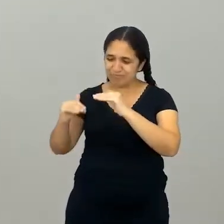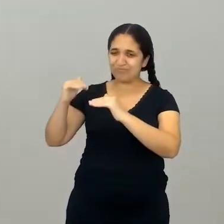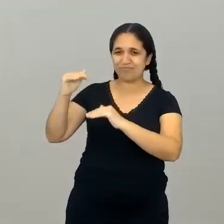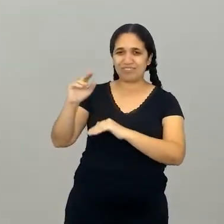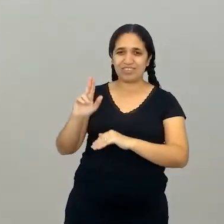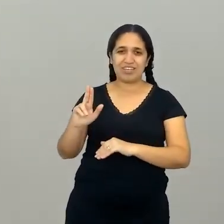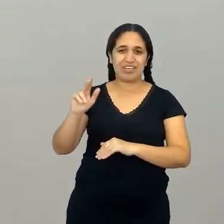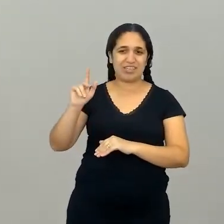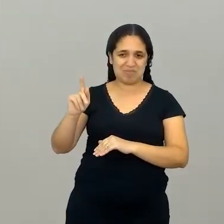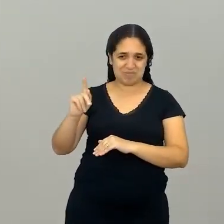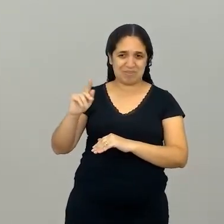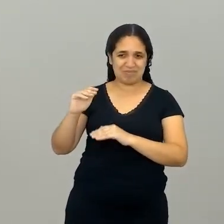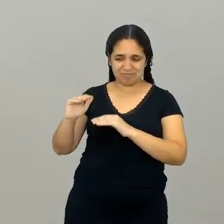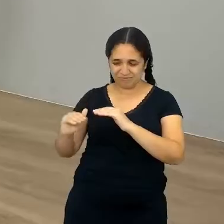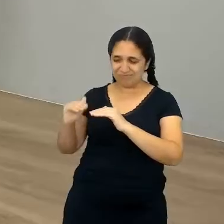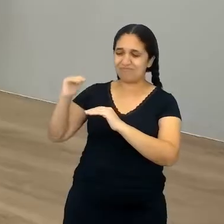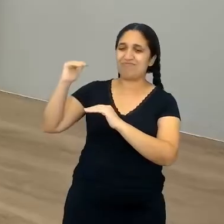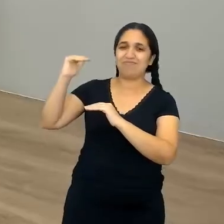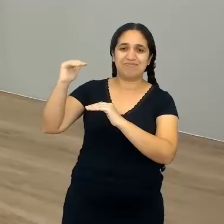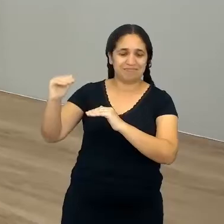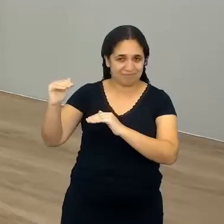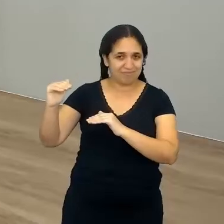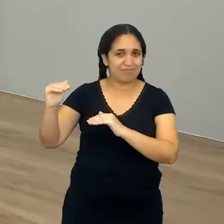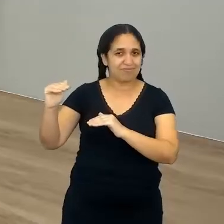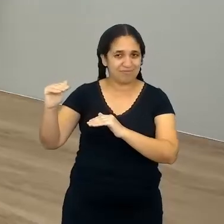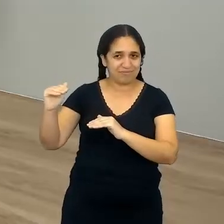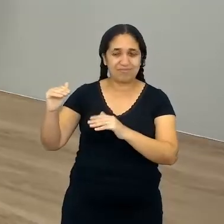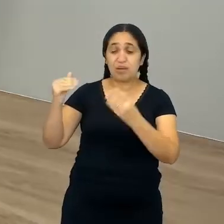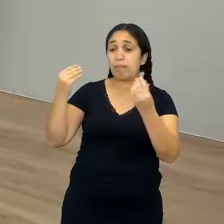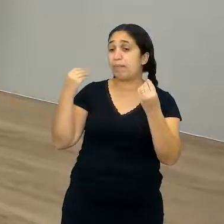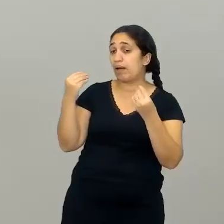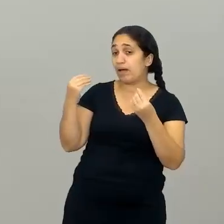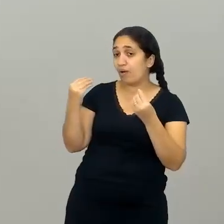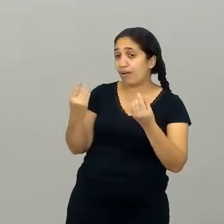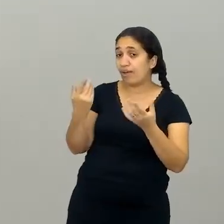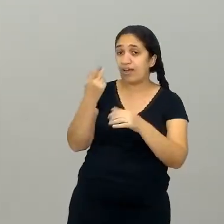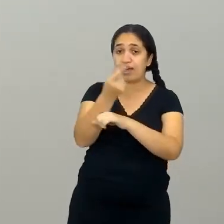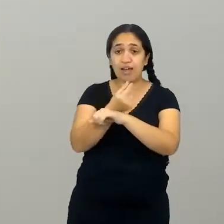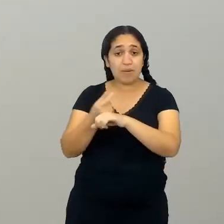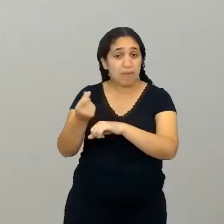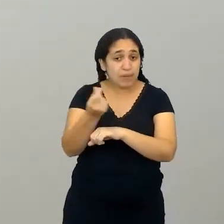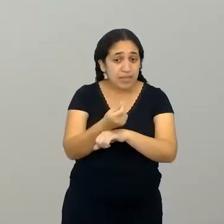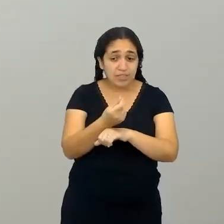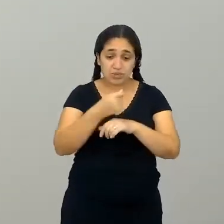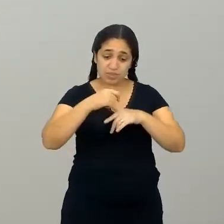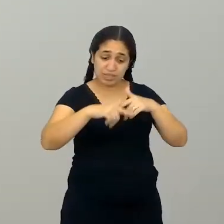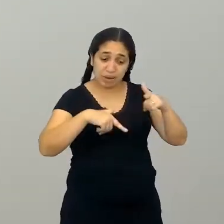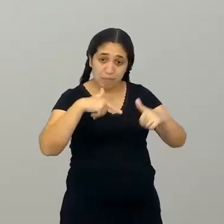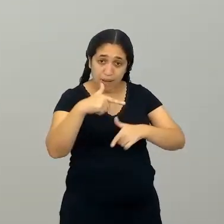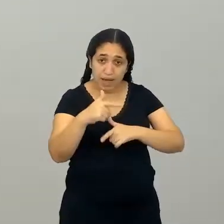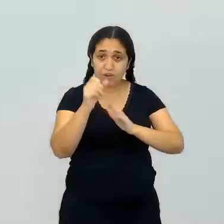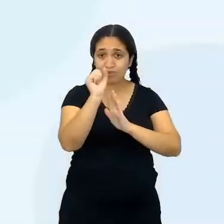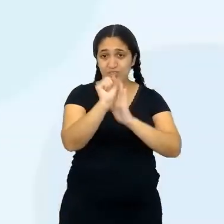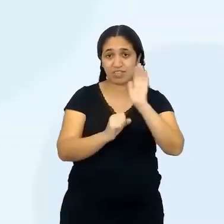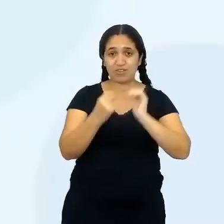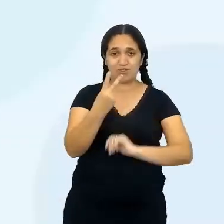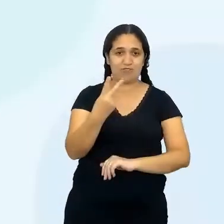no patamar para poder falar de capitalismo e trabalho no século